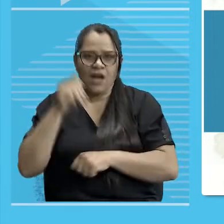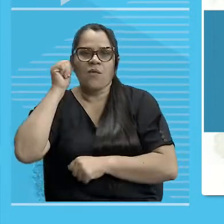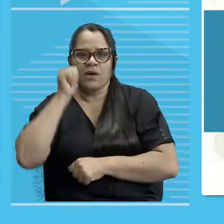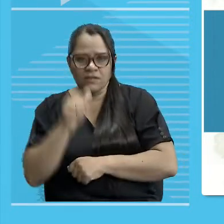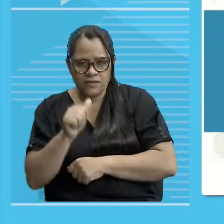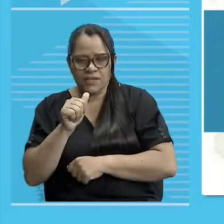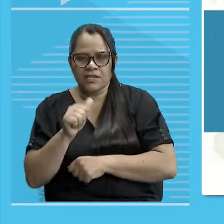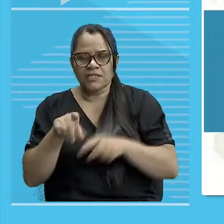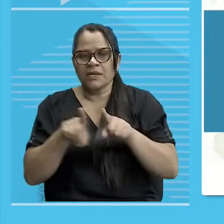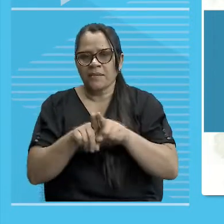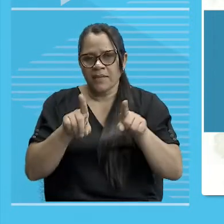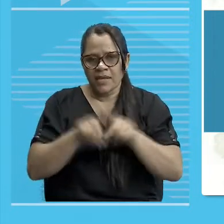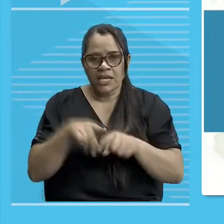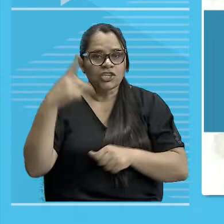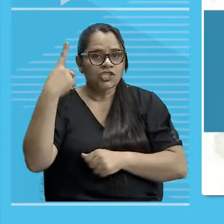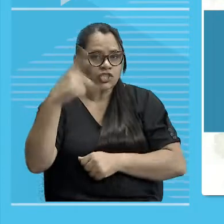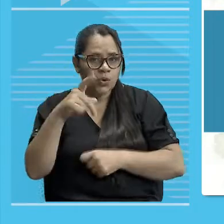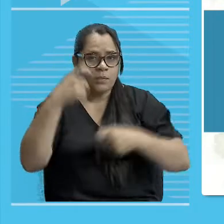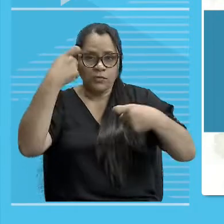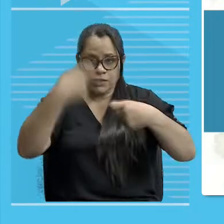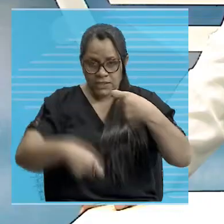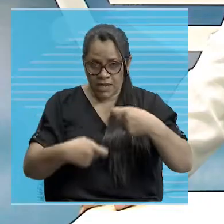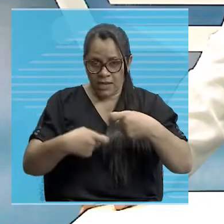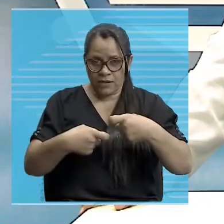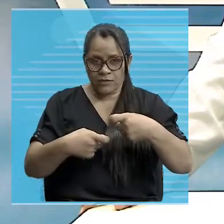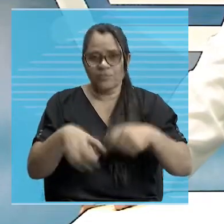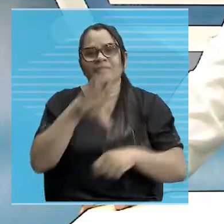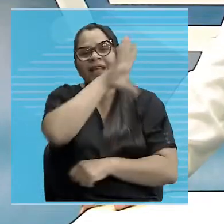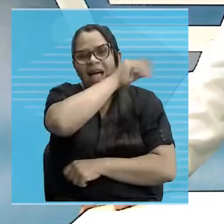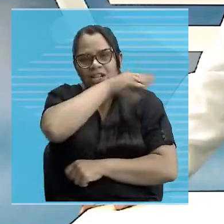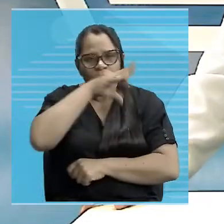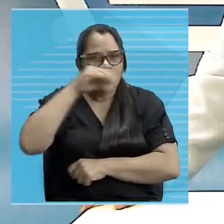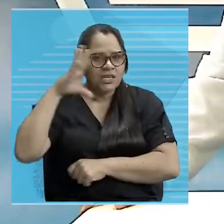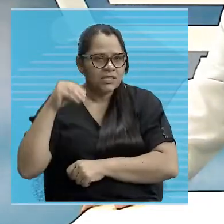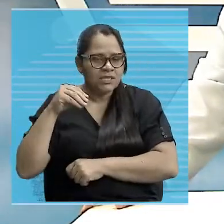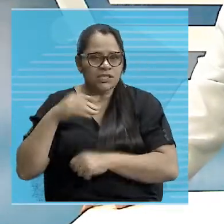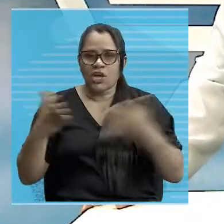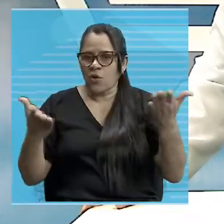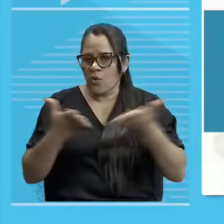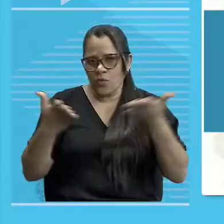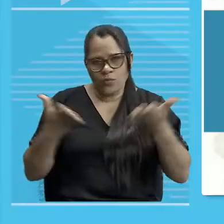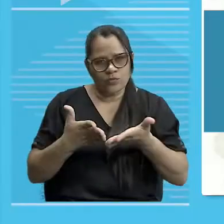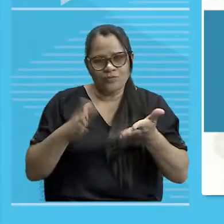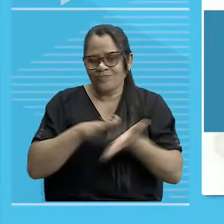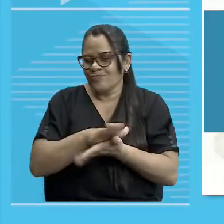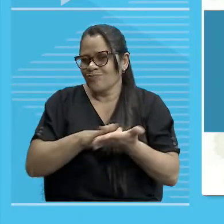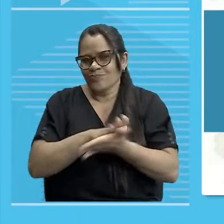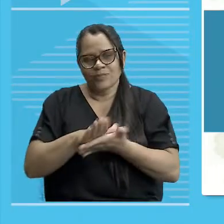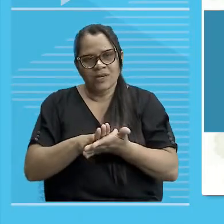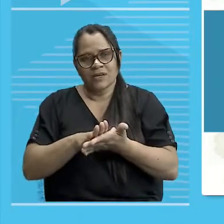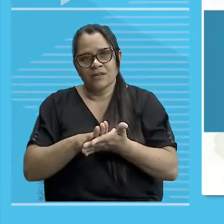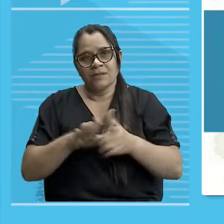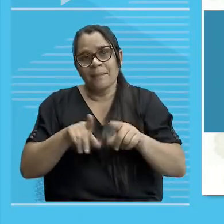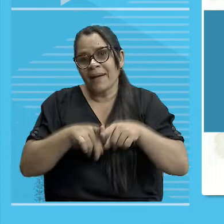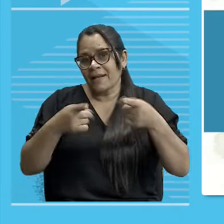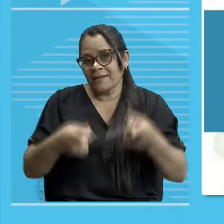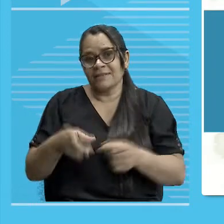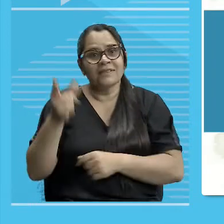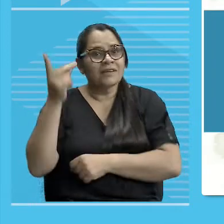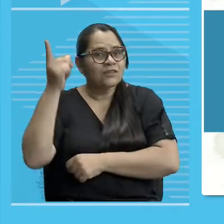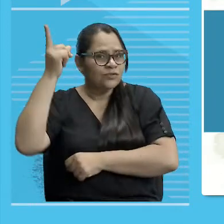filha sobre sexo na adolescência. Hoje não dá mais.